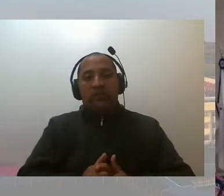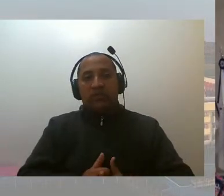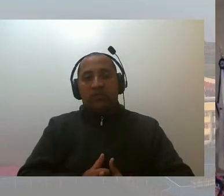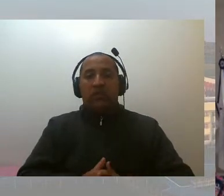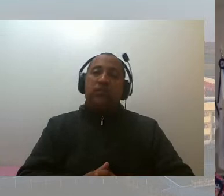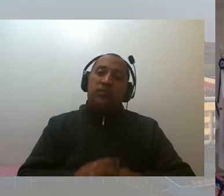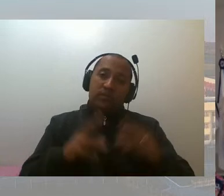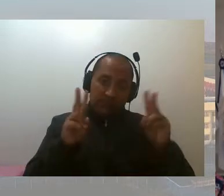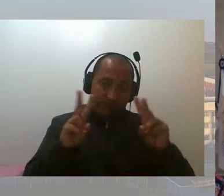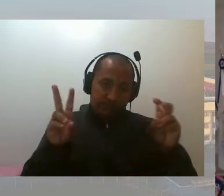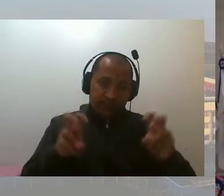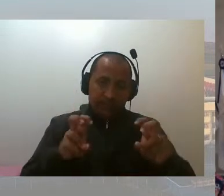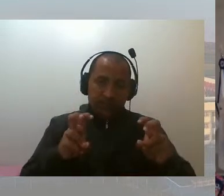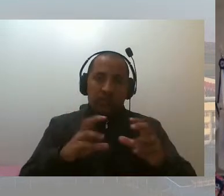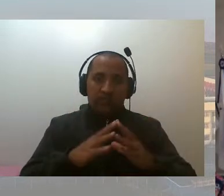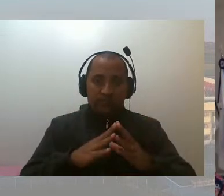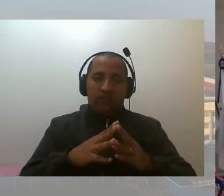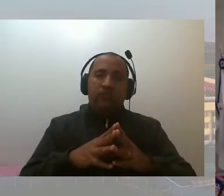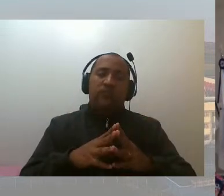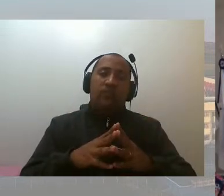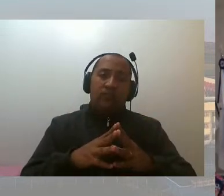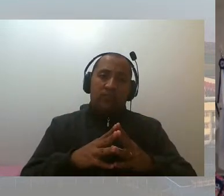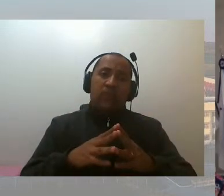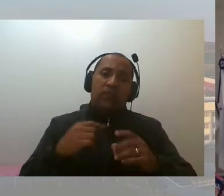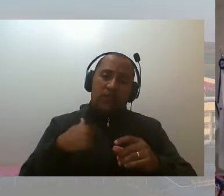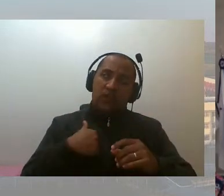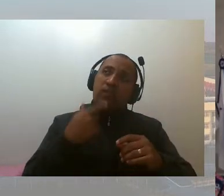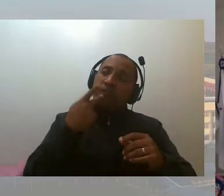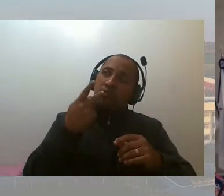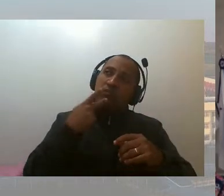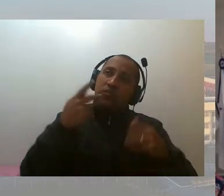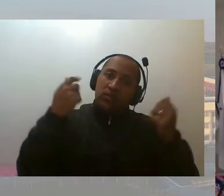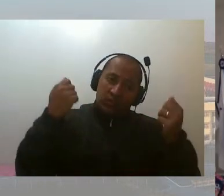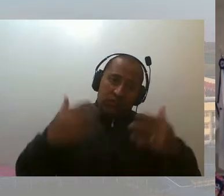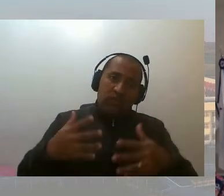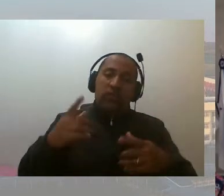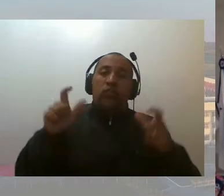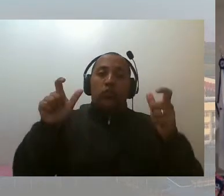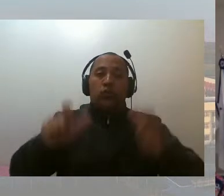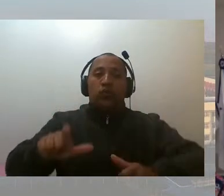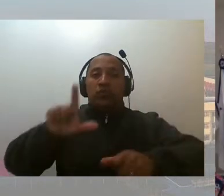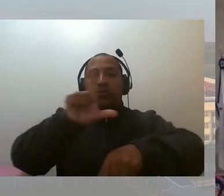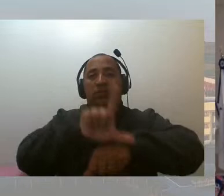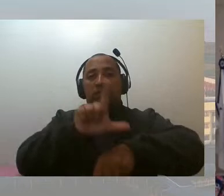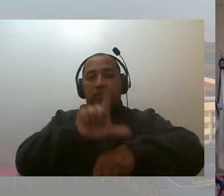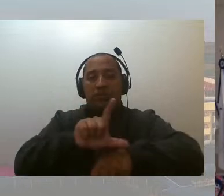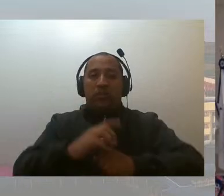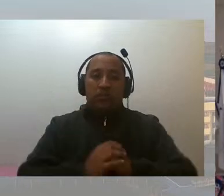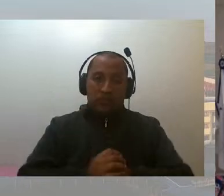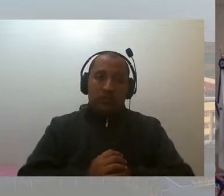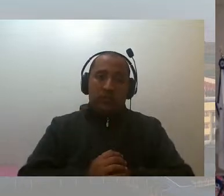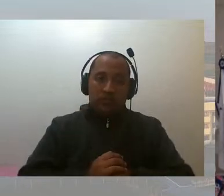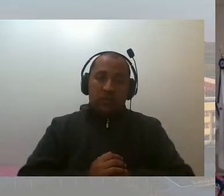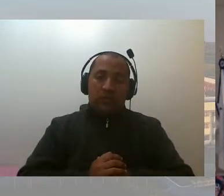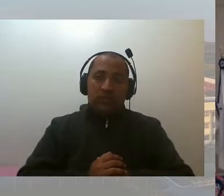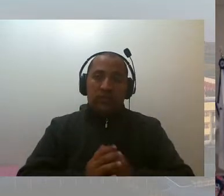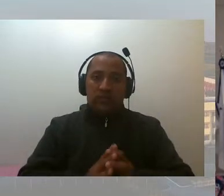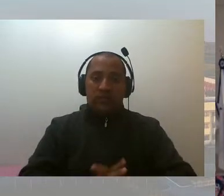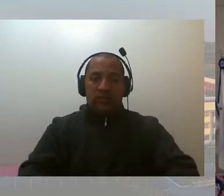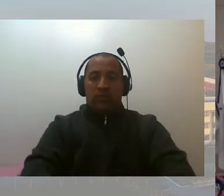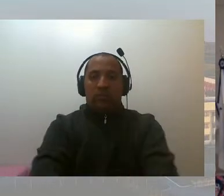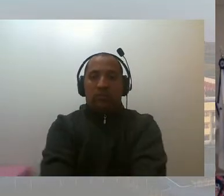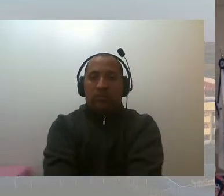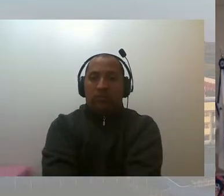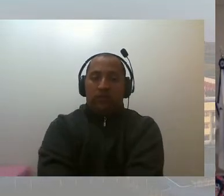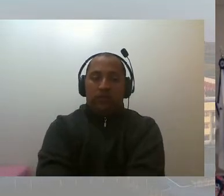a essa questão também... A última vez que eu falei com a representação de Santana do Livramento, a motivação que foi me